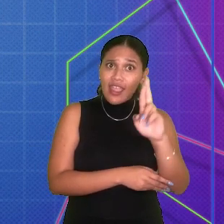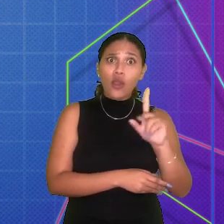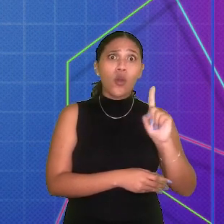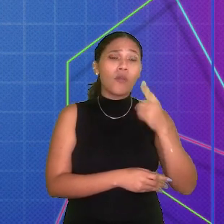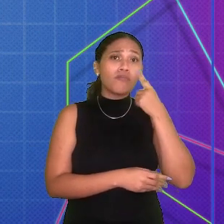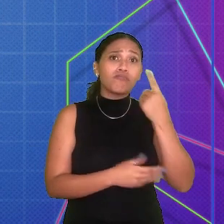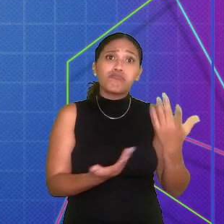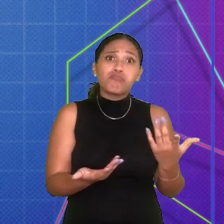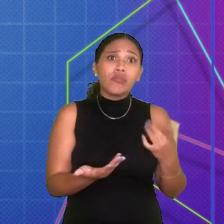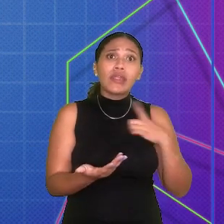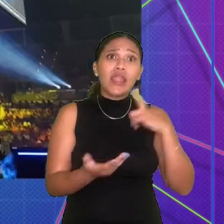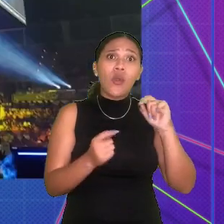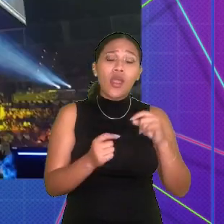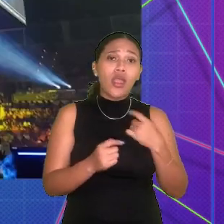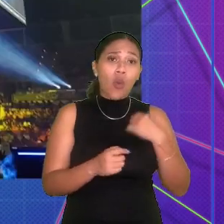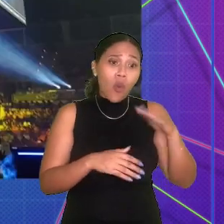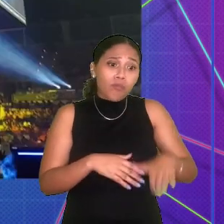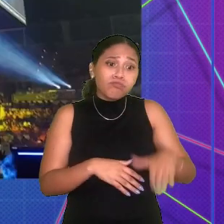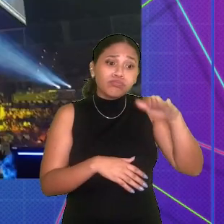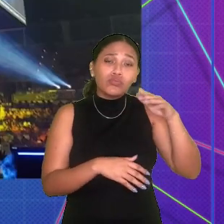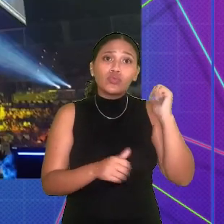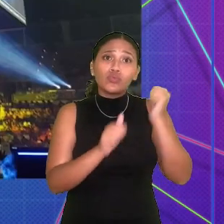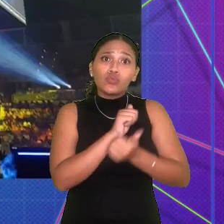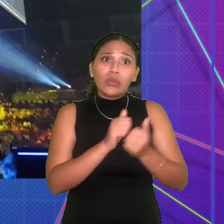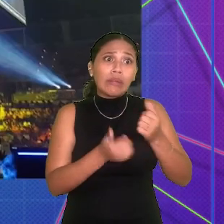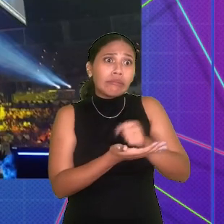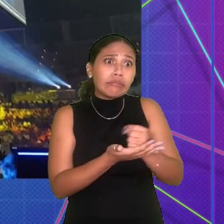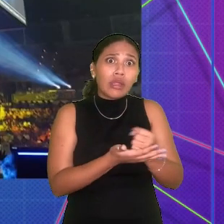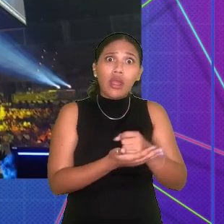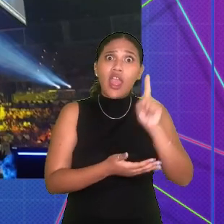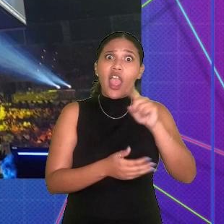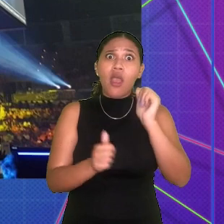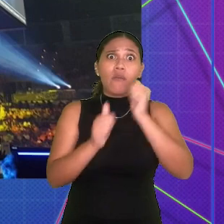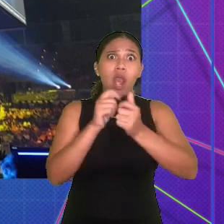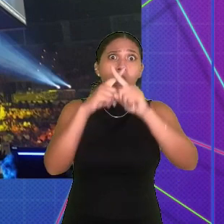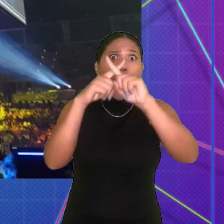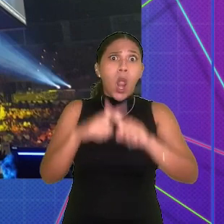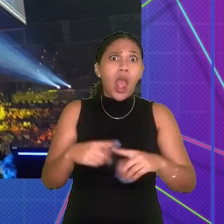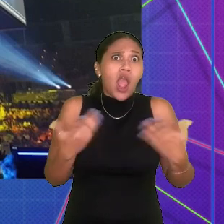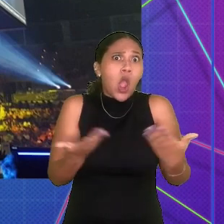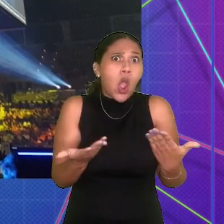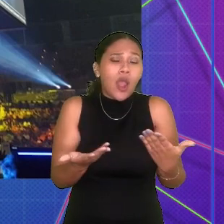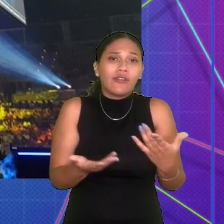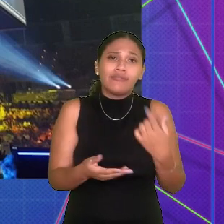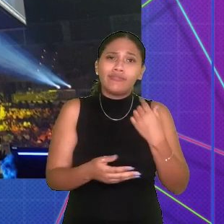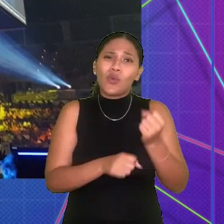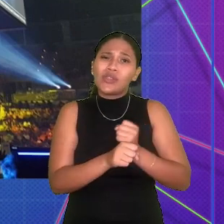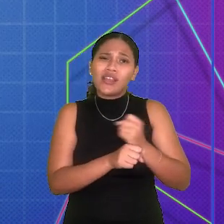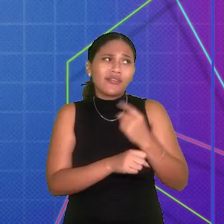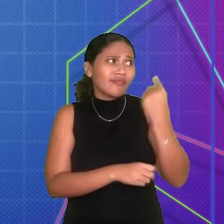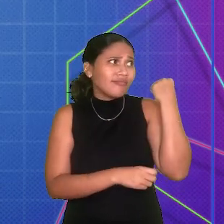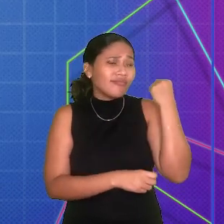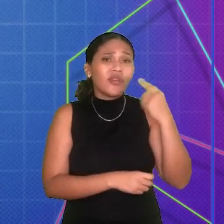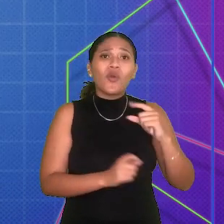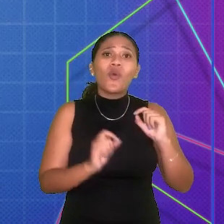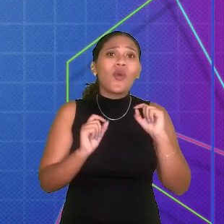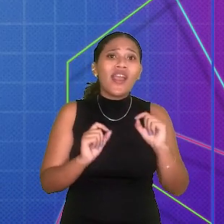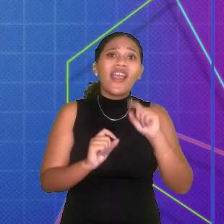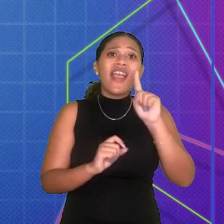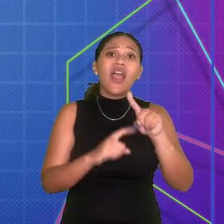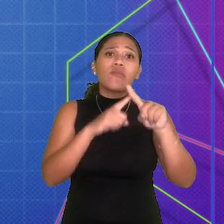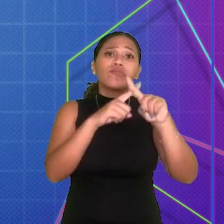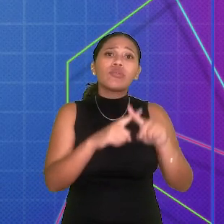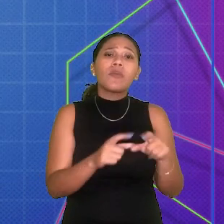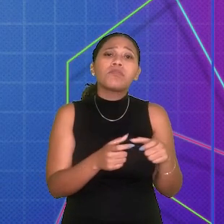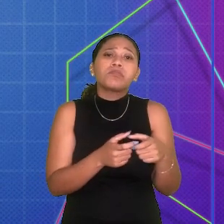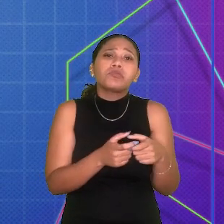grande protagonista do EVO, maior campeonato de jogos de luta do mundo. E pensar que até uns anos atrás, o EVO era um